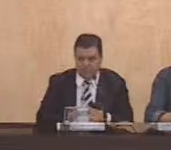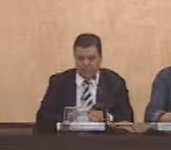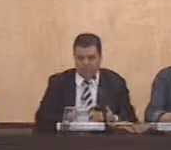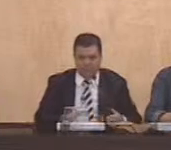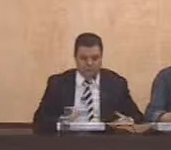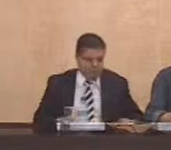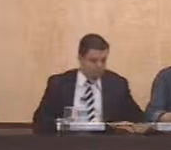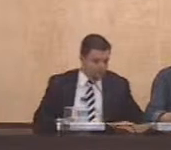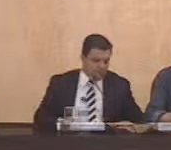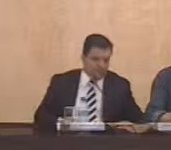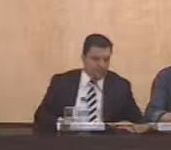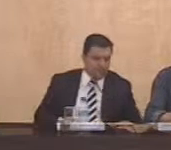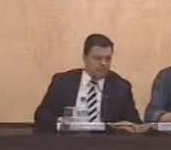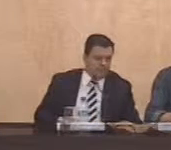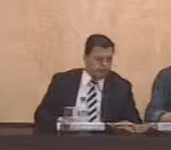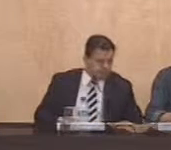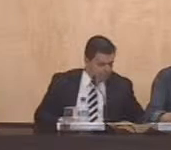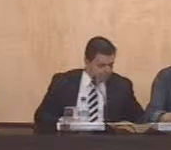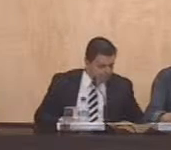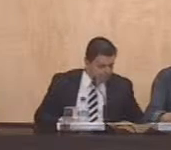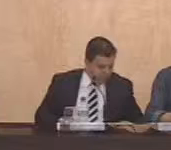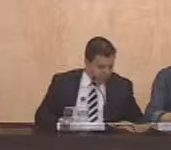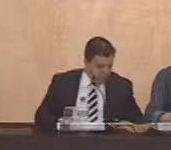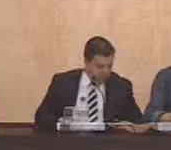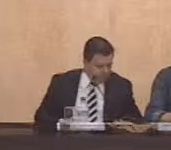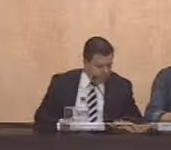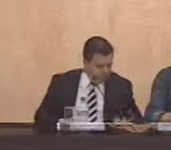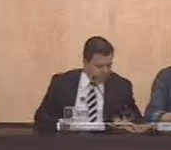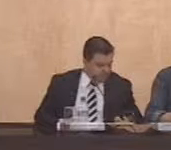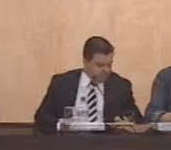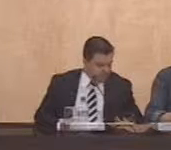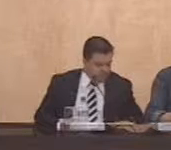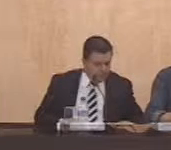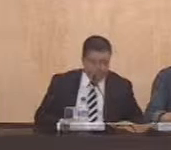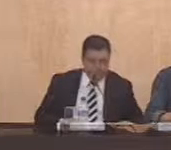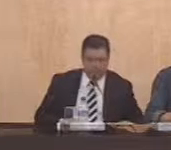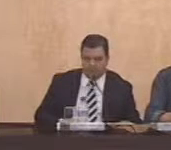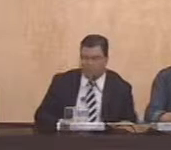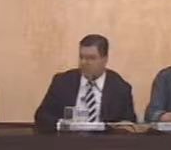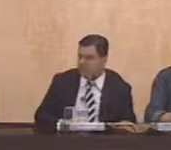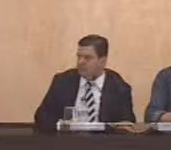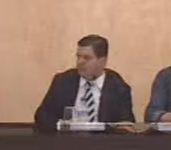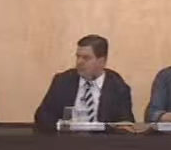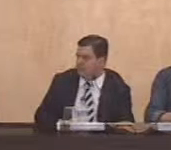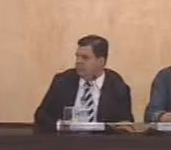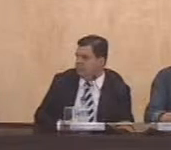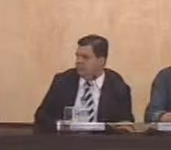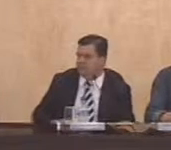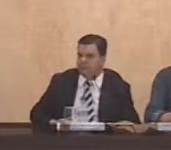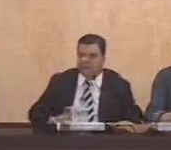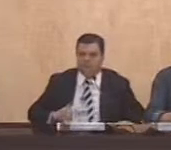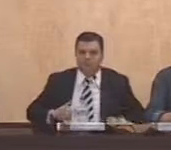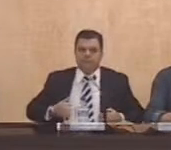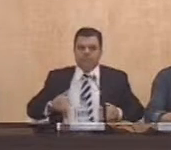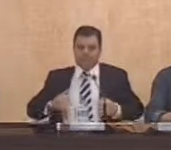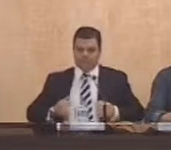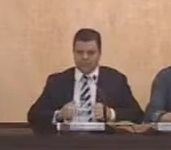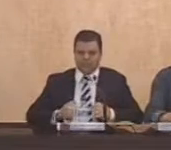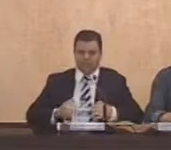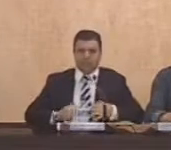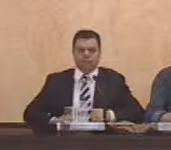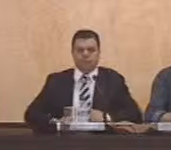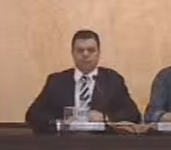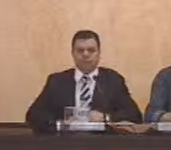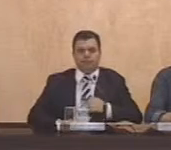15 dias, além do prazo regimental, com o objetivo de responder os ofícios abaixo descritos, em virtude do